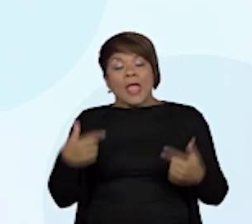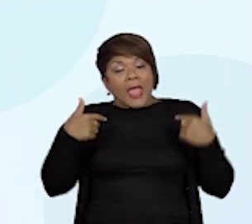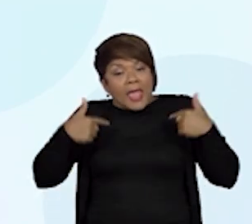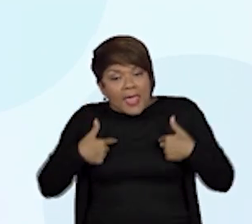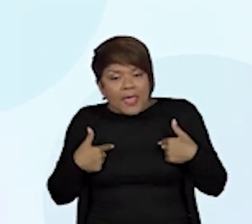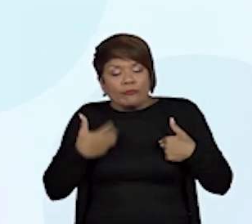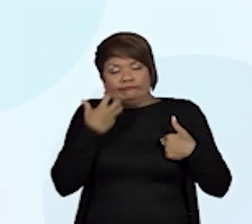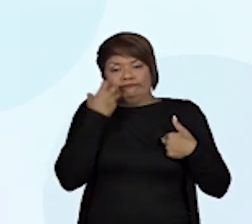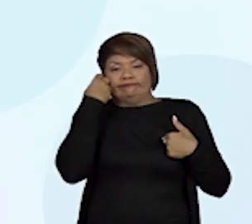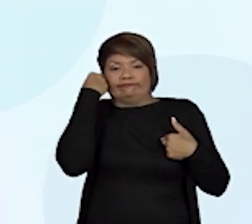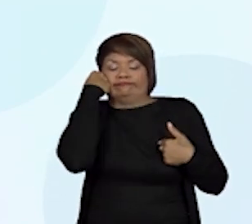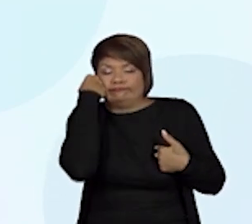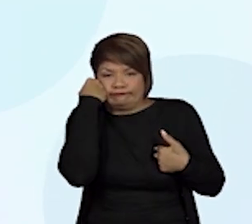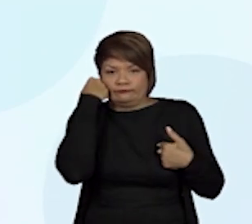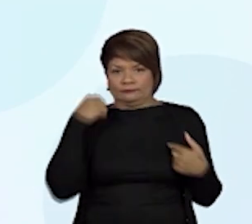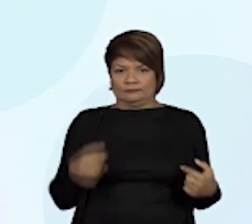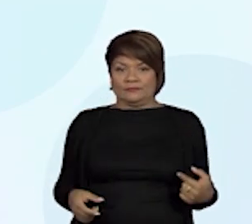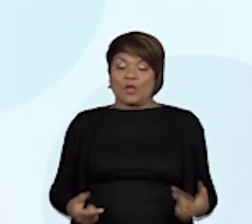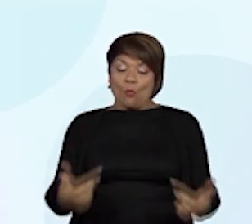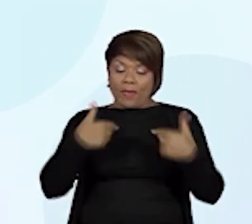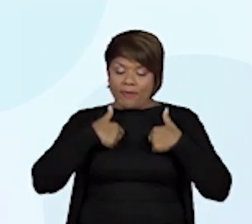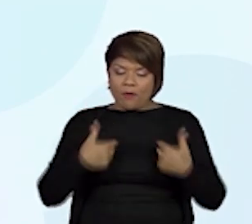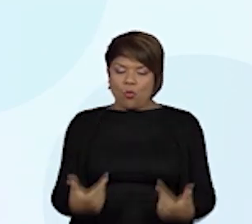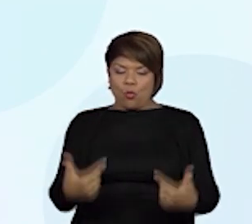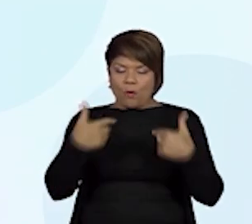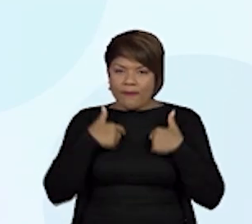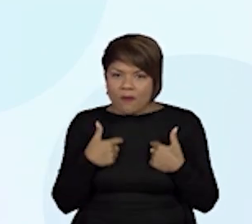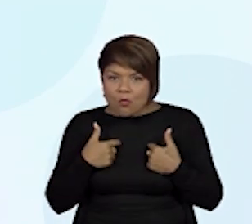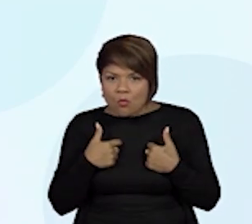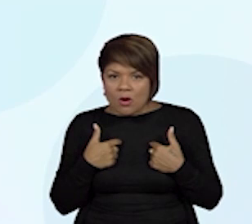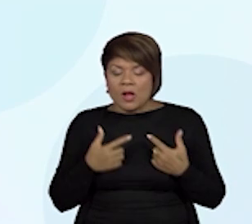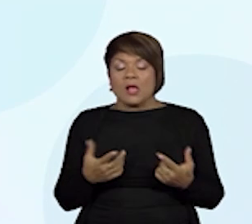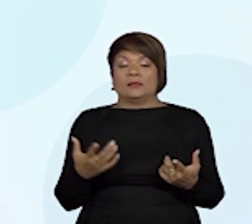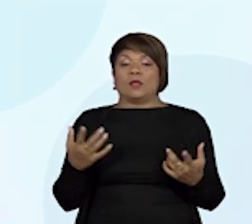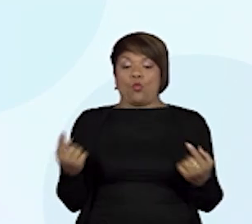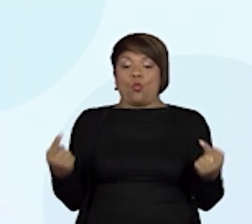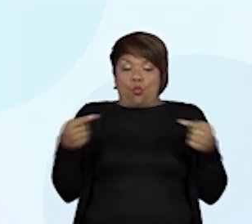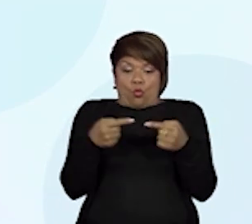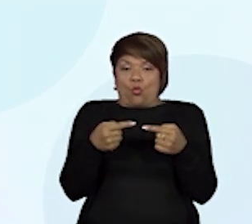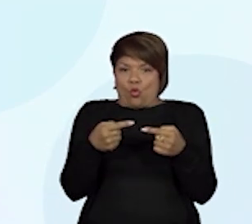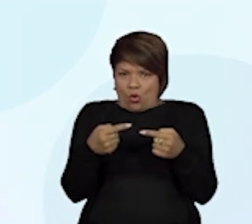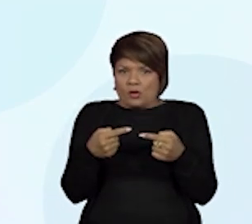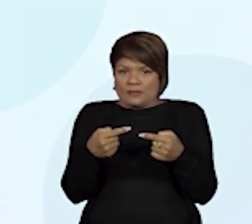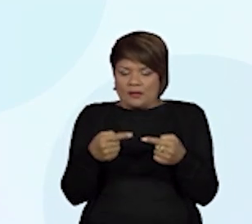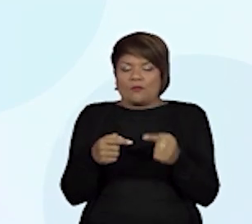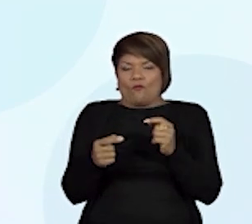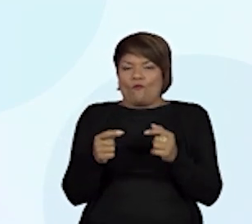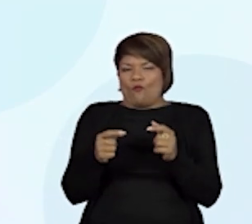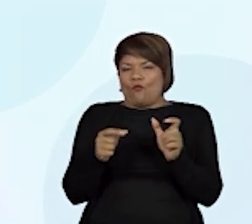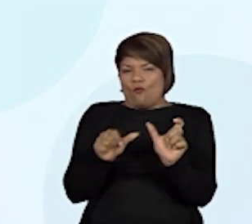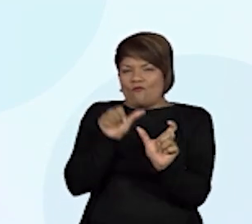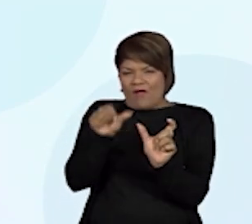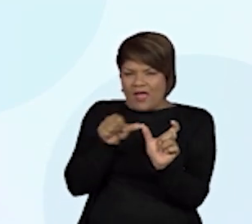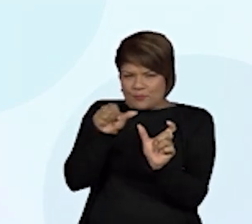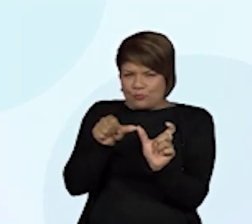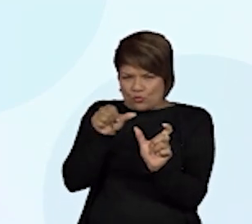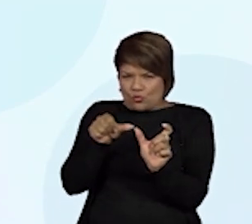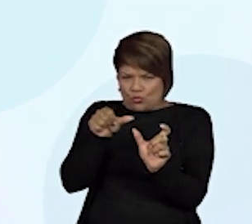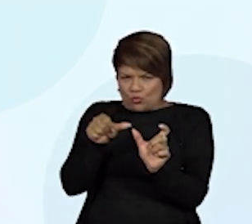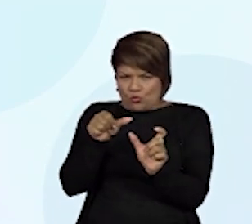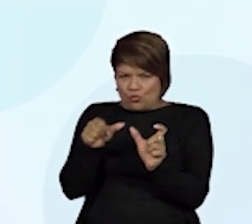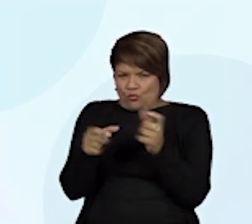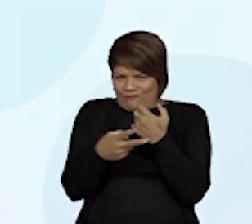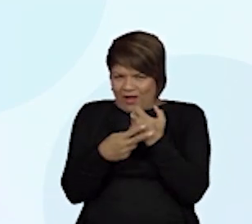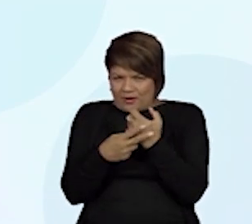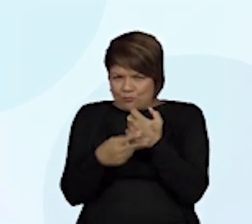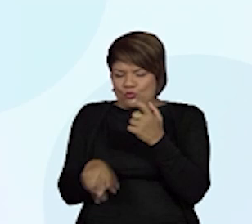a gente começa a usar esse tipo de ação, você vê que ele concorda com uma pessoa. Por isso que a gente fala que da pessoa do singular, a primeira